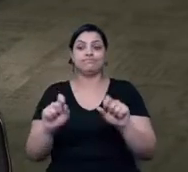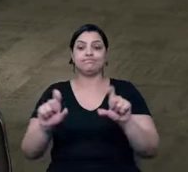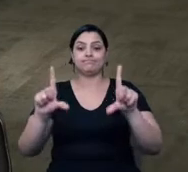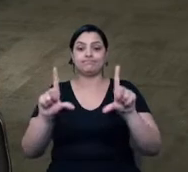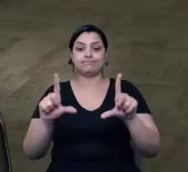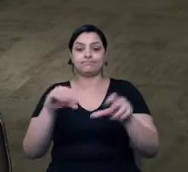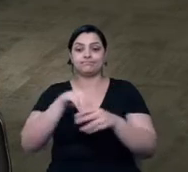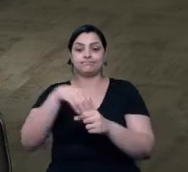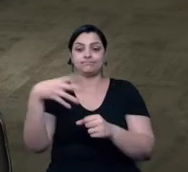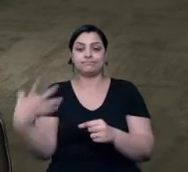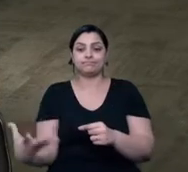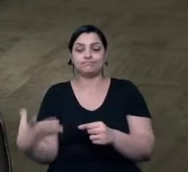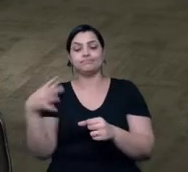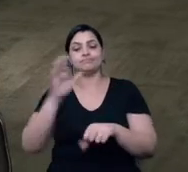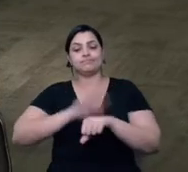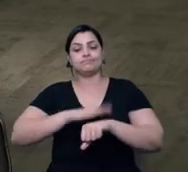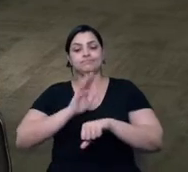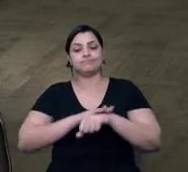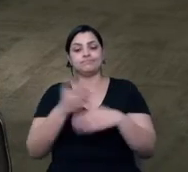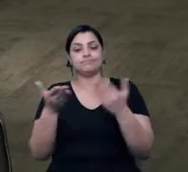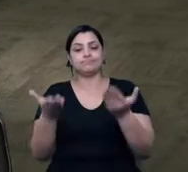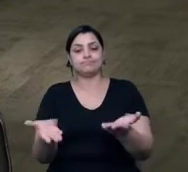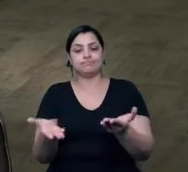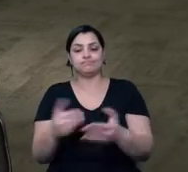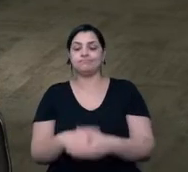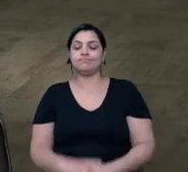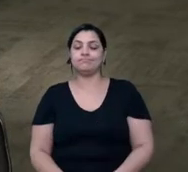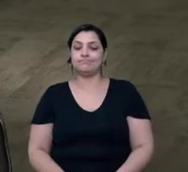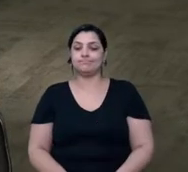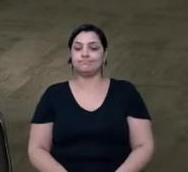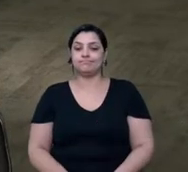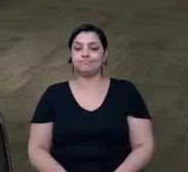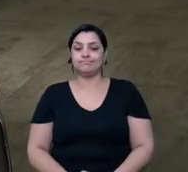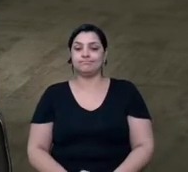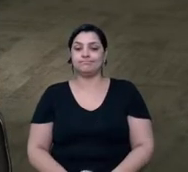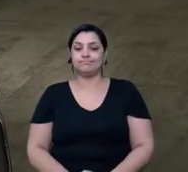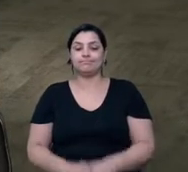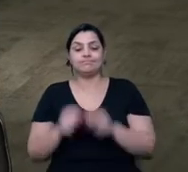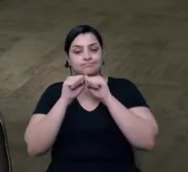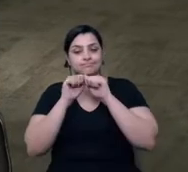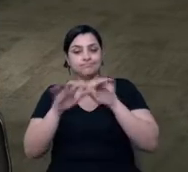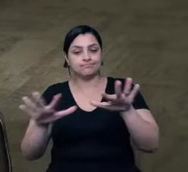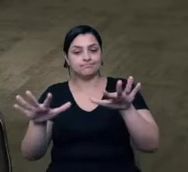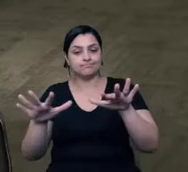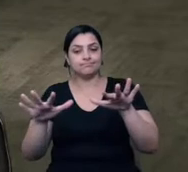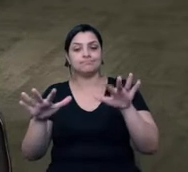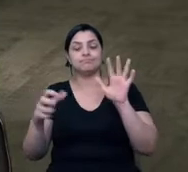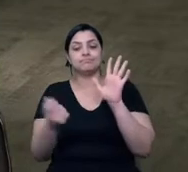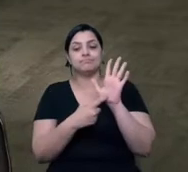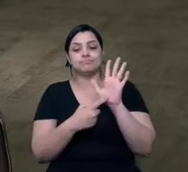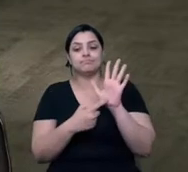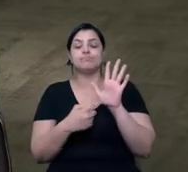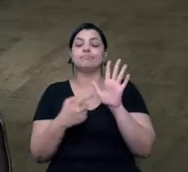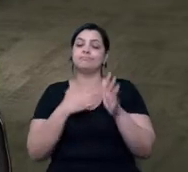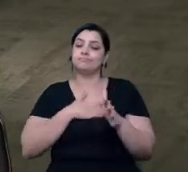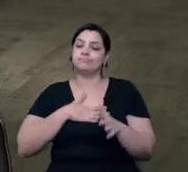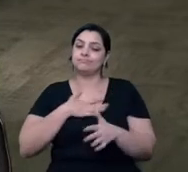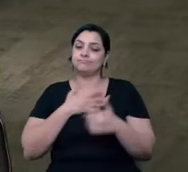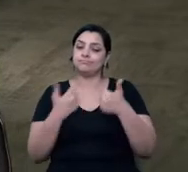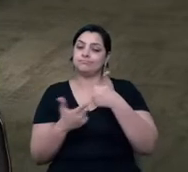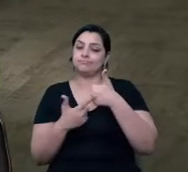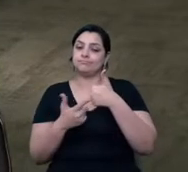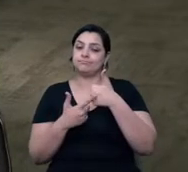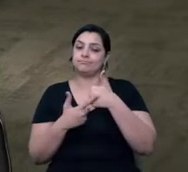conteúdo oferecido por essa corte na internet. Compartilhe e marque este vídeo como gostei, caso queira que